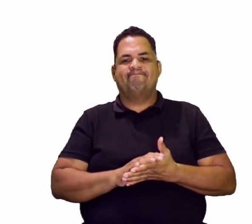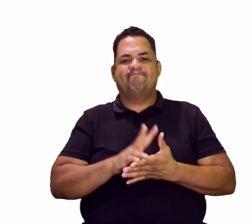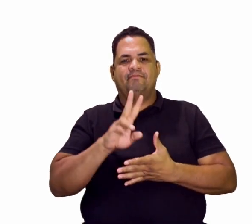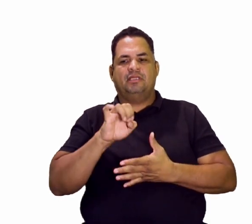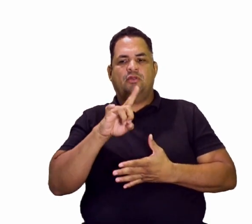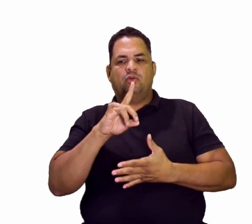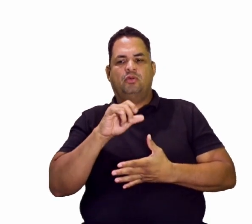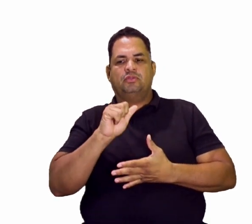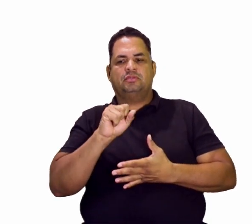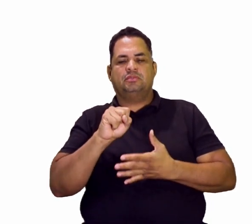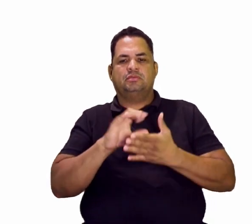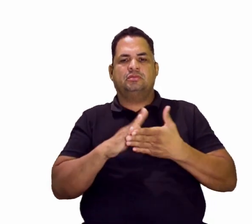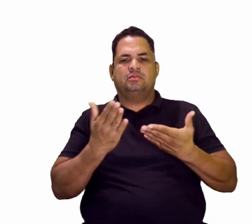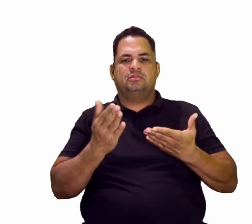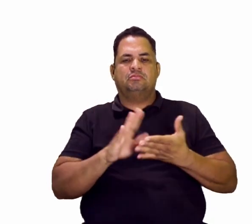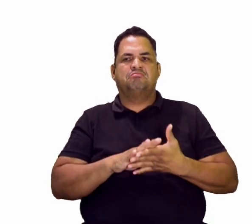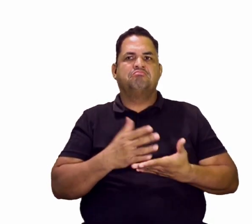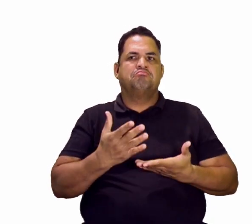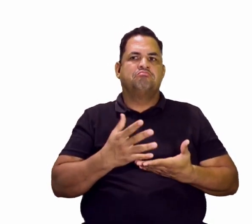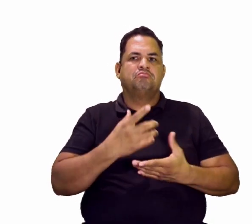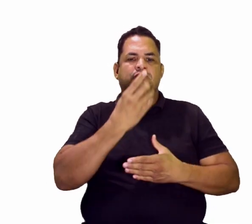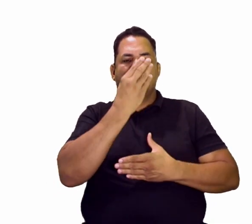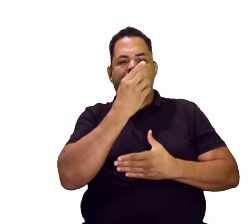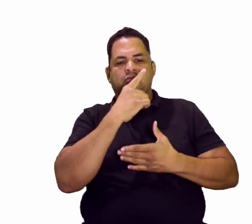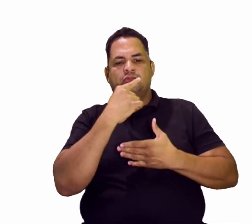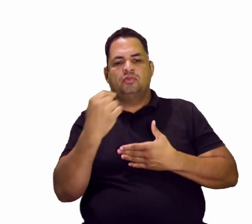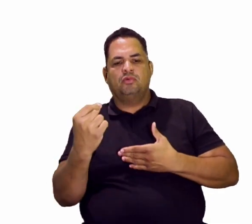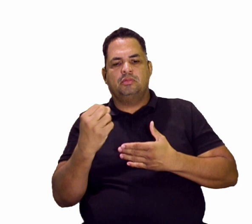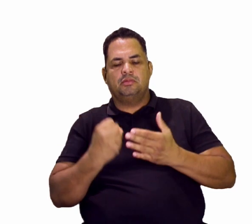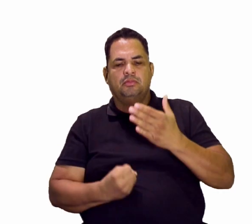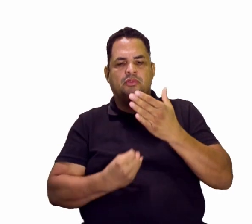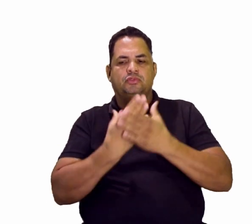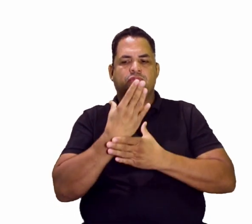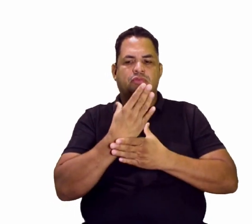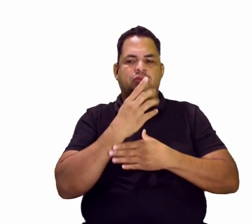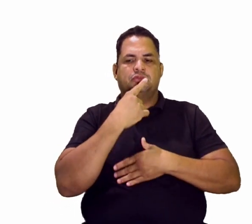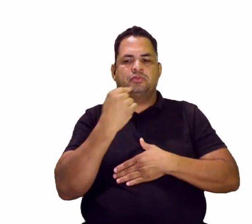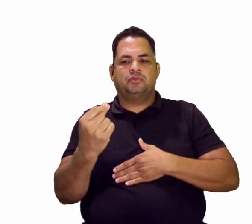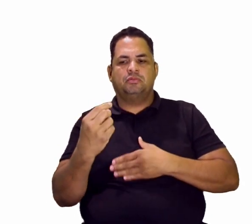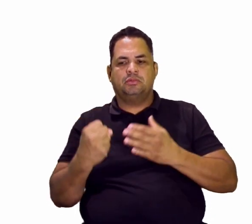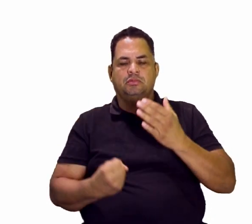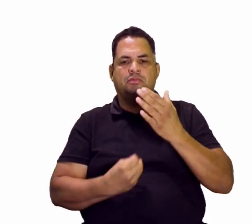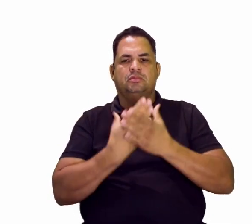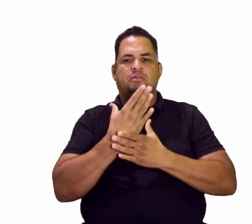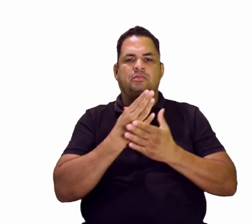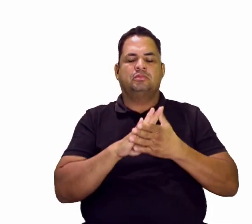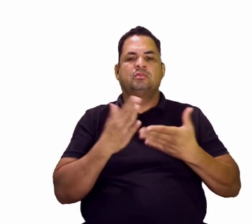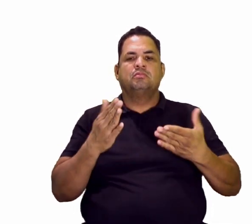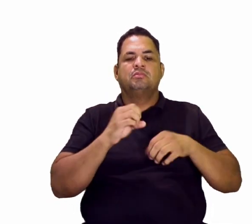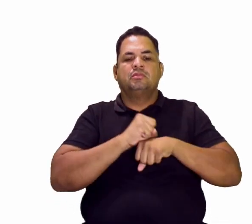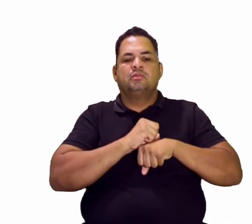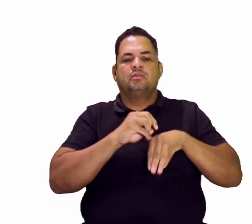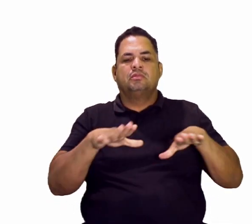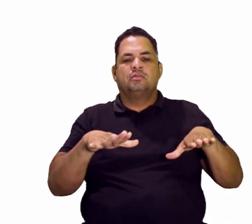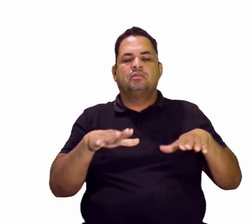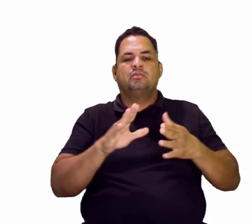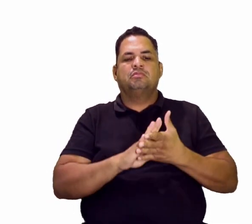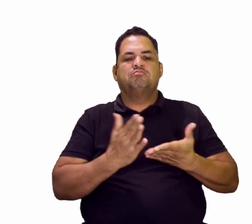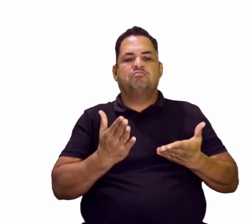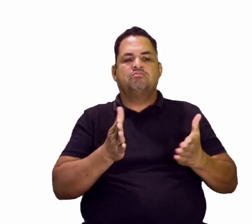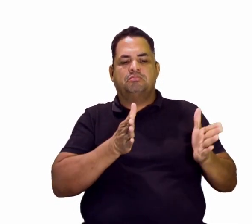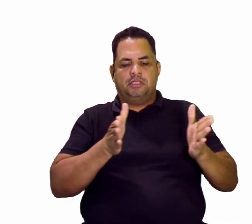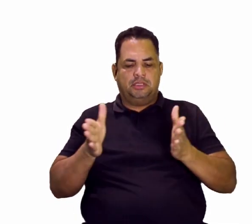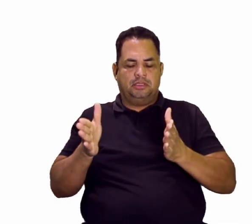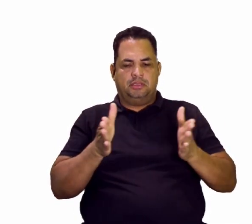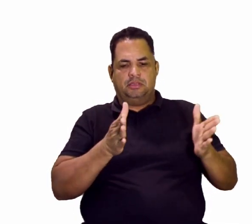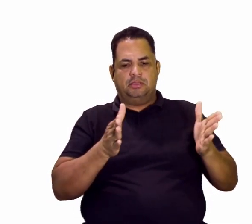Elas aparecem, desaparecem, fica aquela flutuabilidade durante o ano todo, tá? E são chamadas de epidemias porque elas são mais